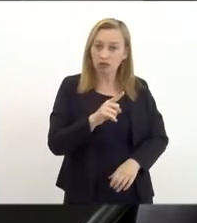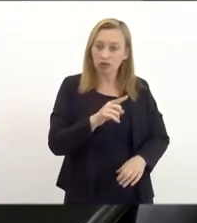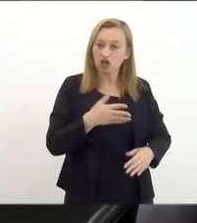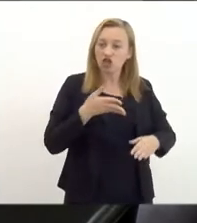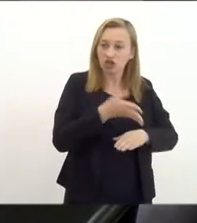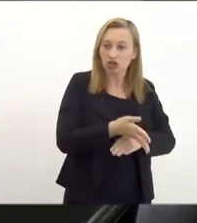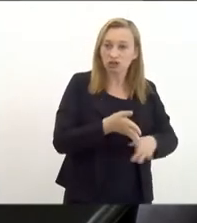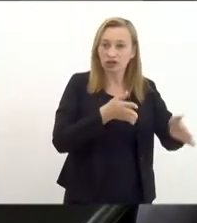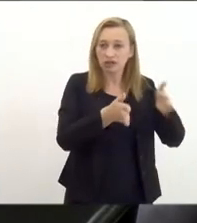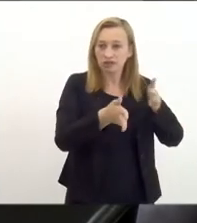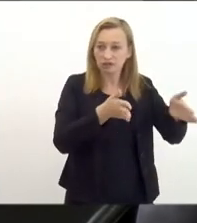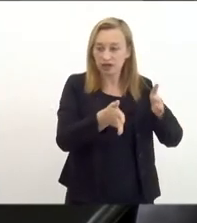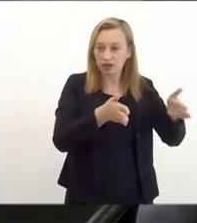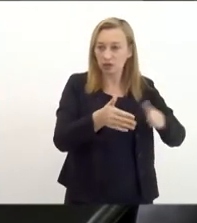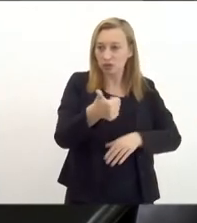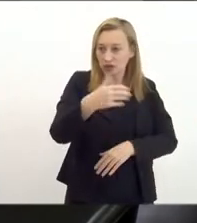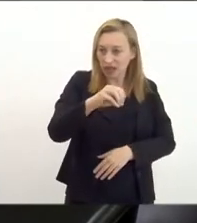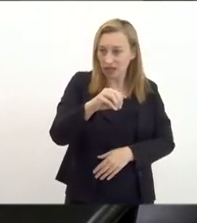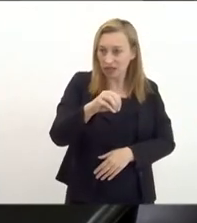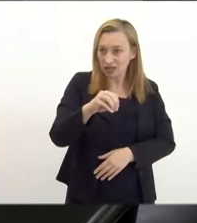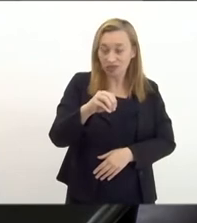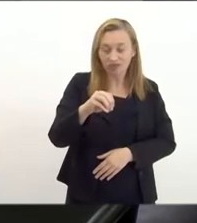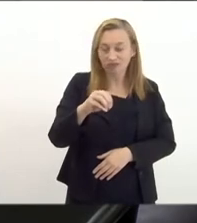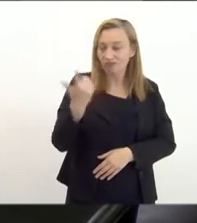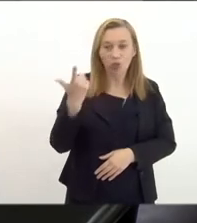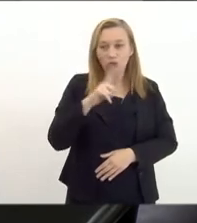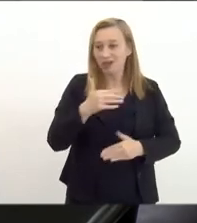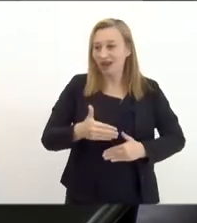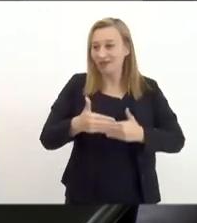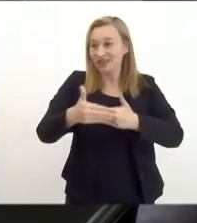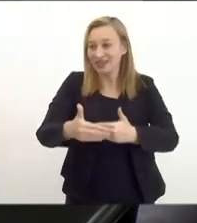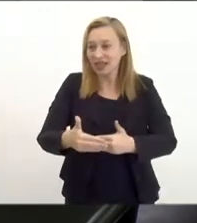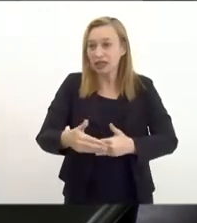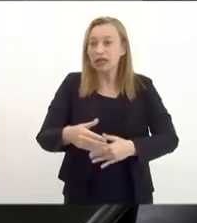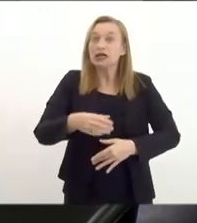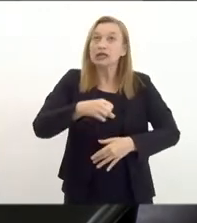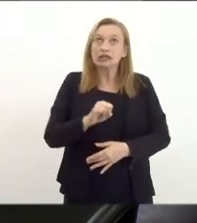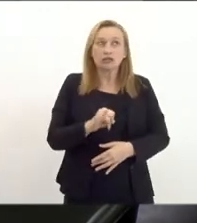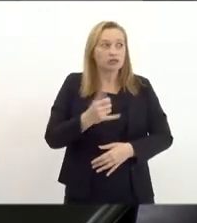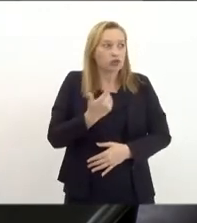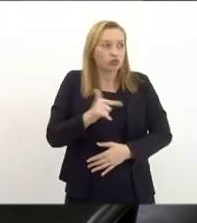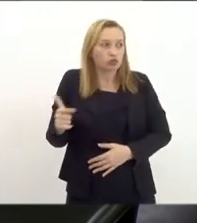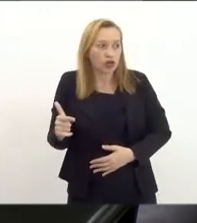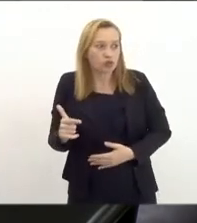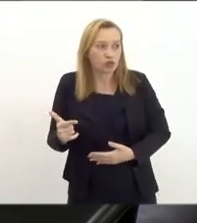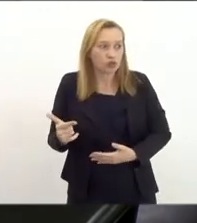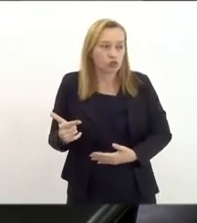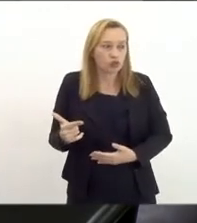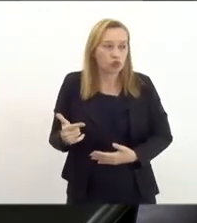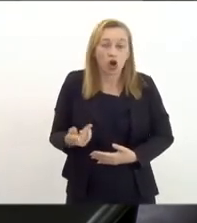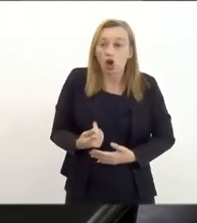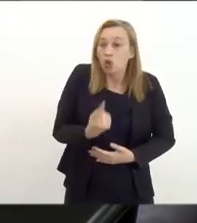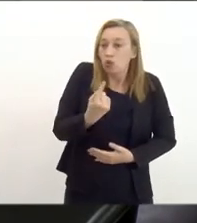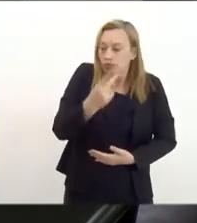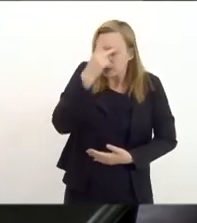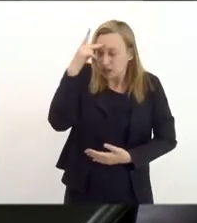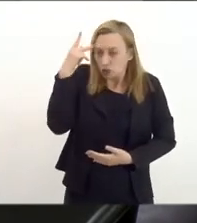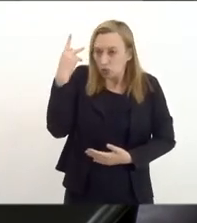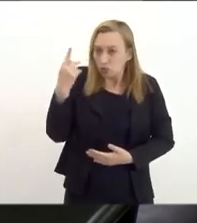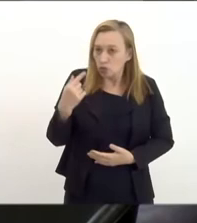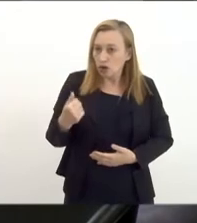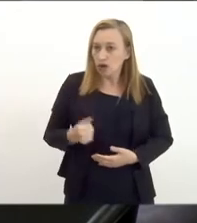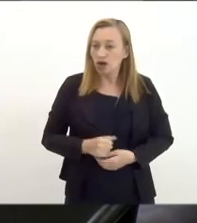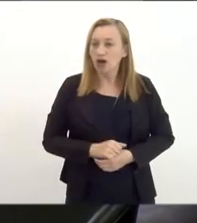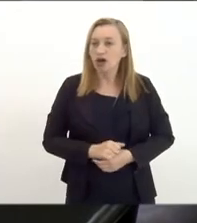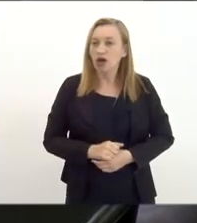10 e a gente não avança se eu não tenho alguém colocando